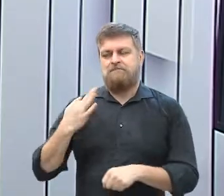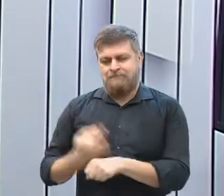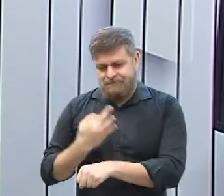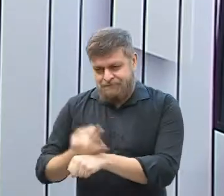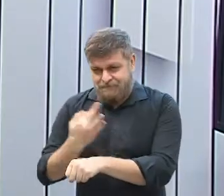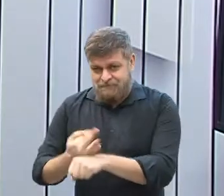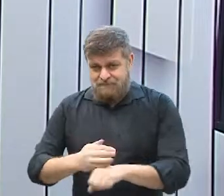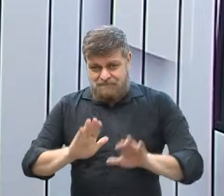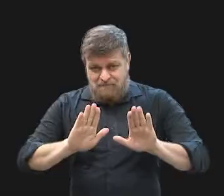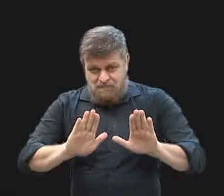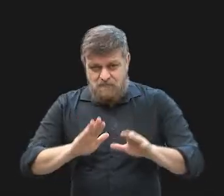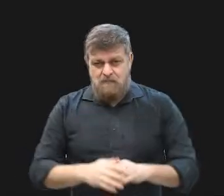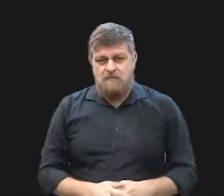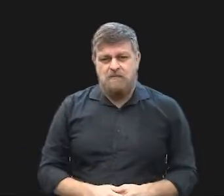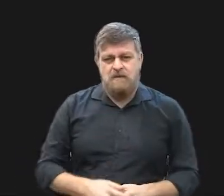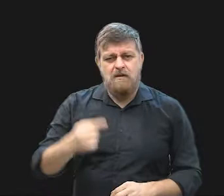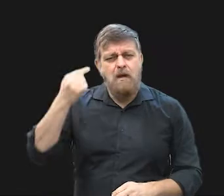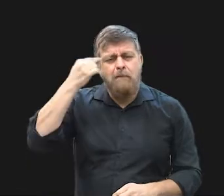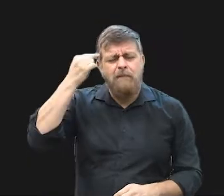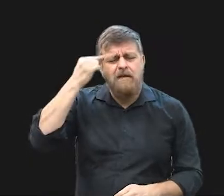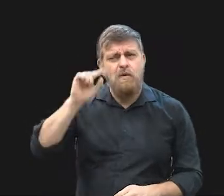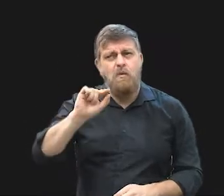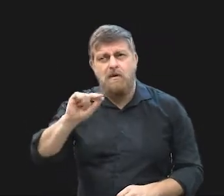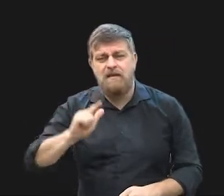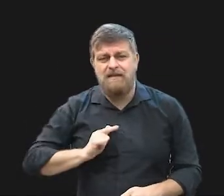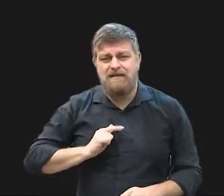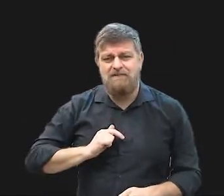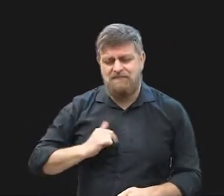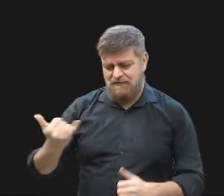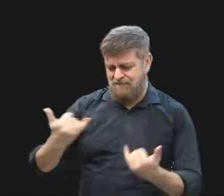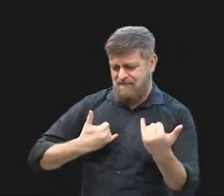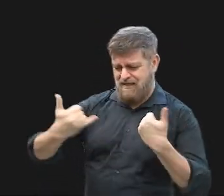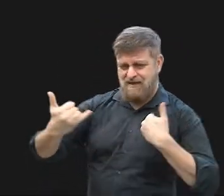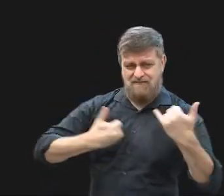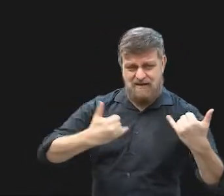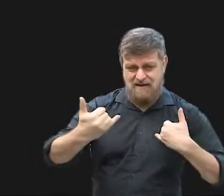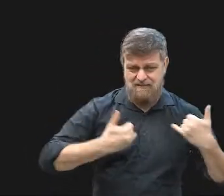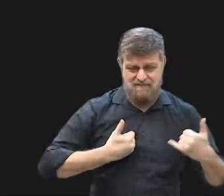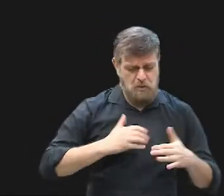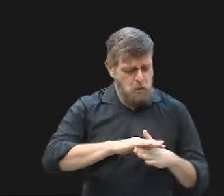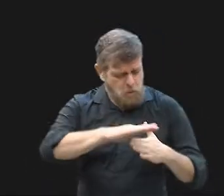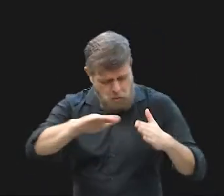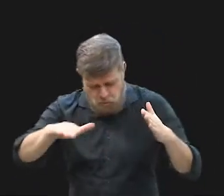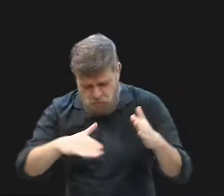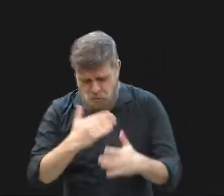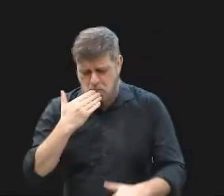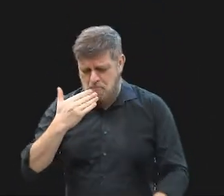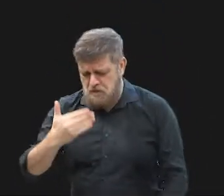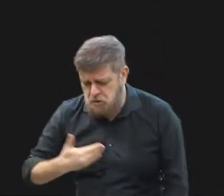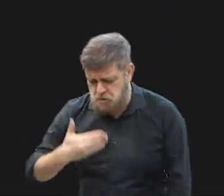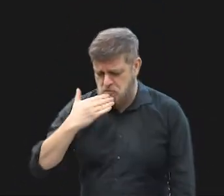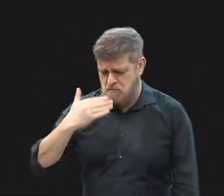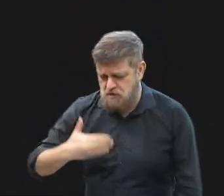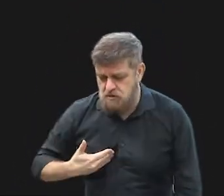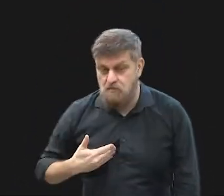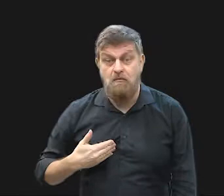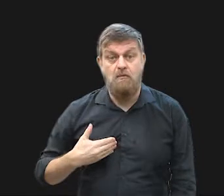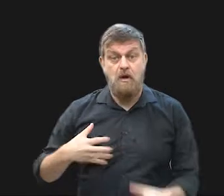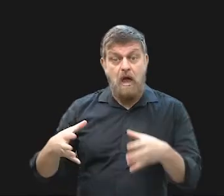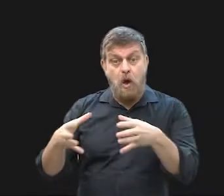Sim. Mas, pensando nisso, eu recebi demandas de todo tipo que você possa imaginar. E uma delas foi a